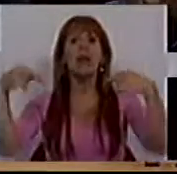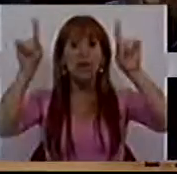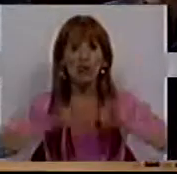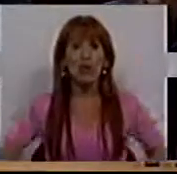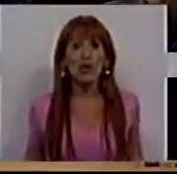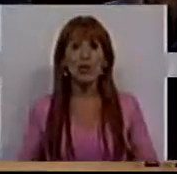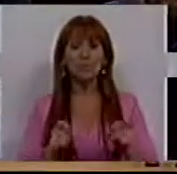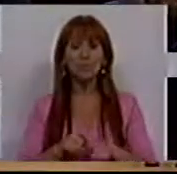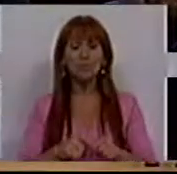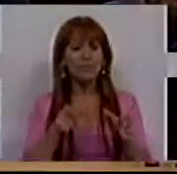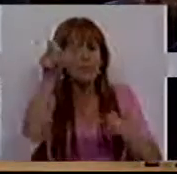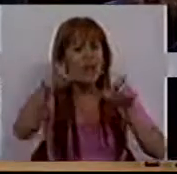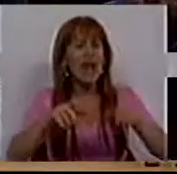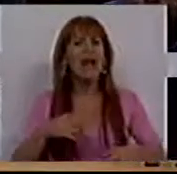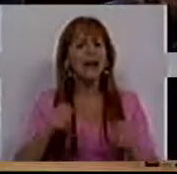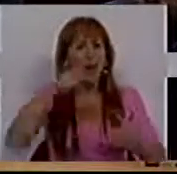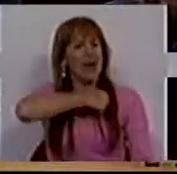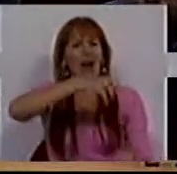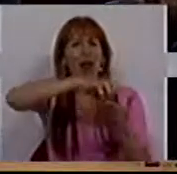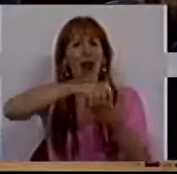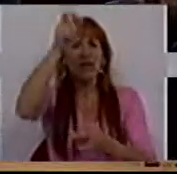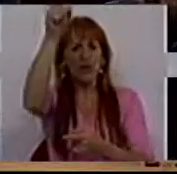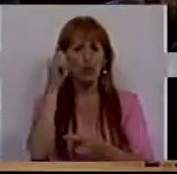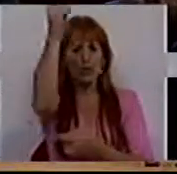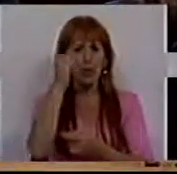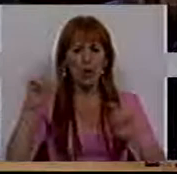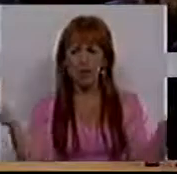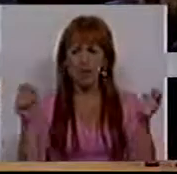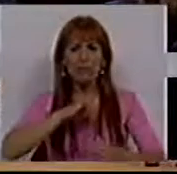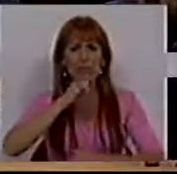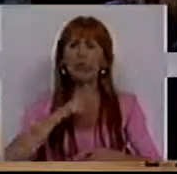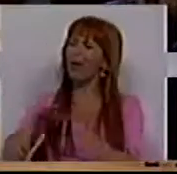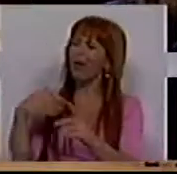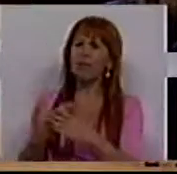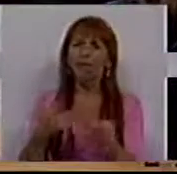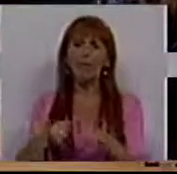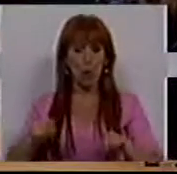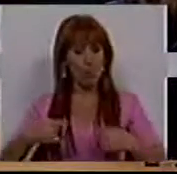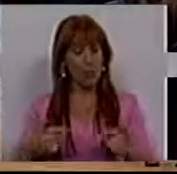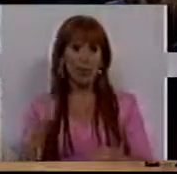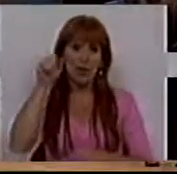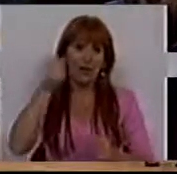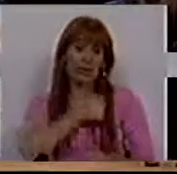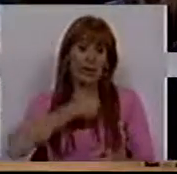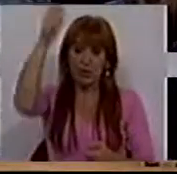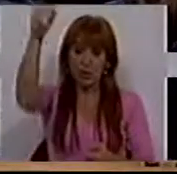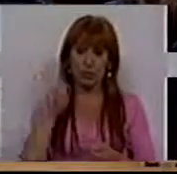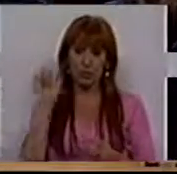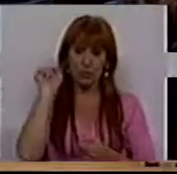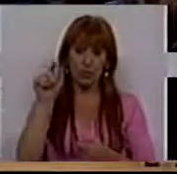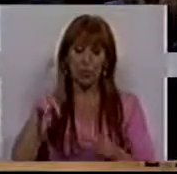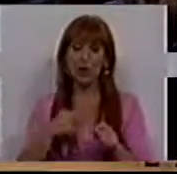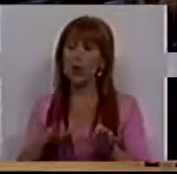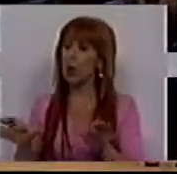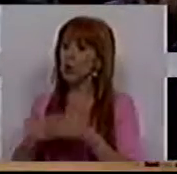também aos casinos físicos que até agora não tinham publicidade, em benefício dos próprios casinos, dos